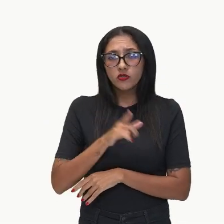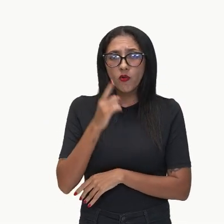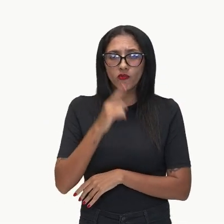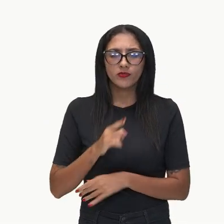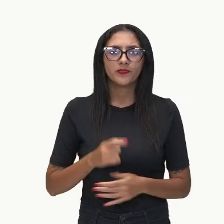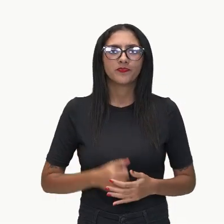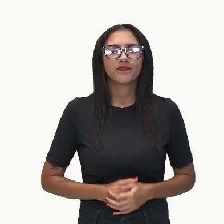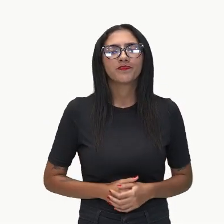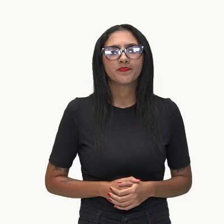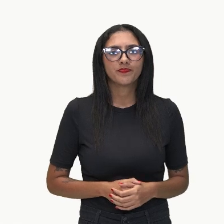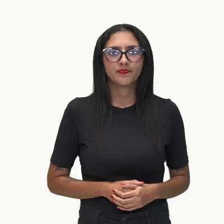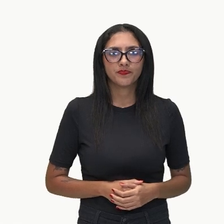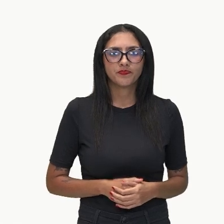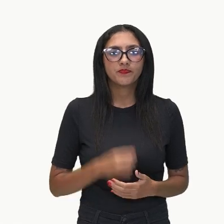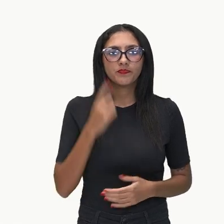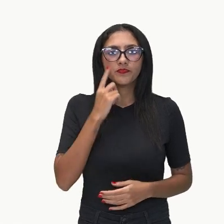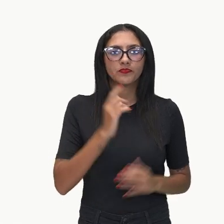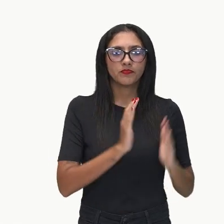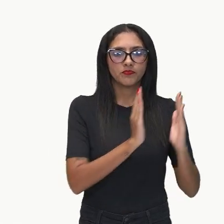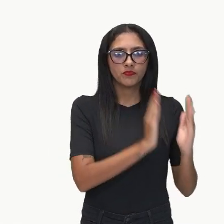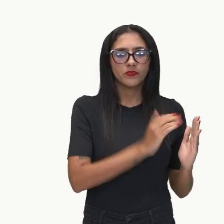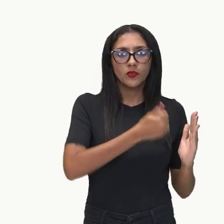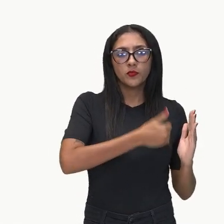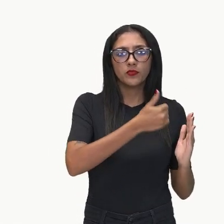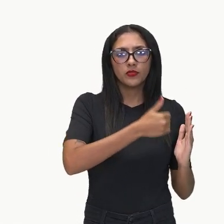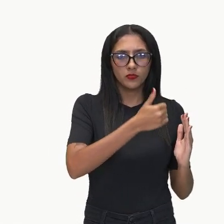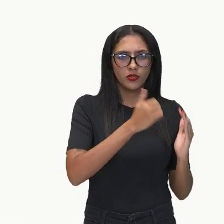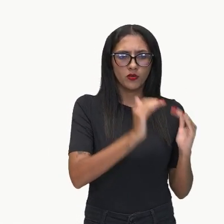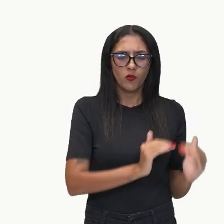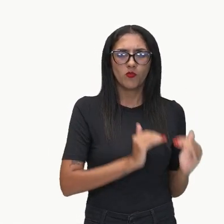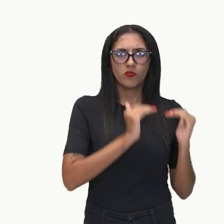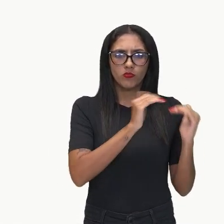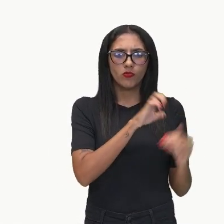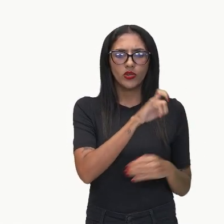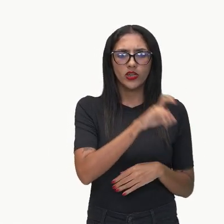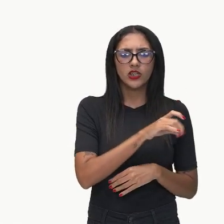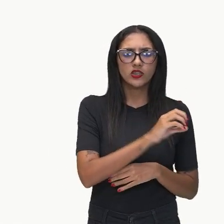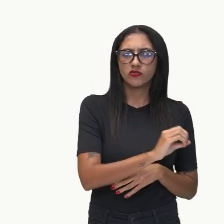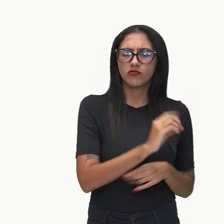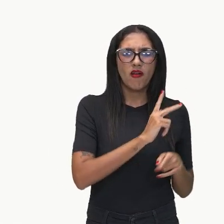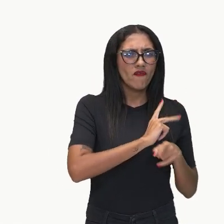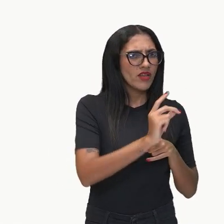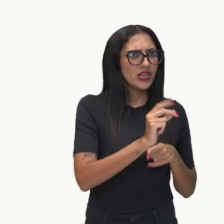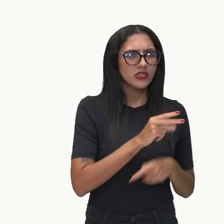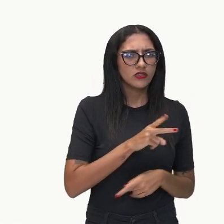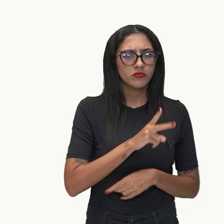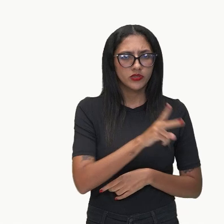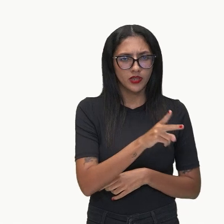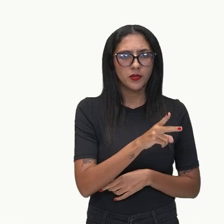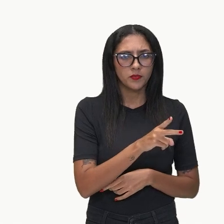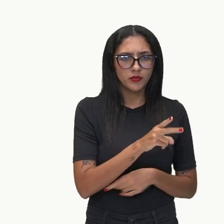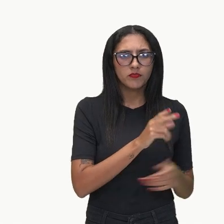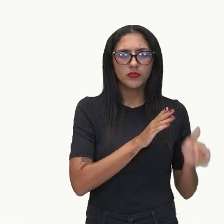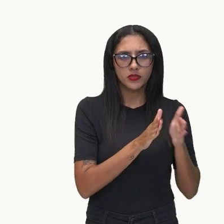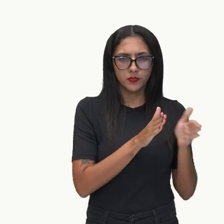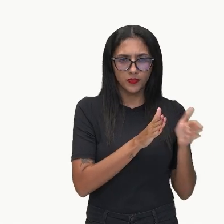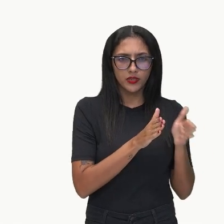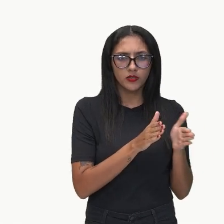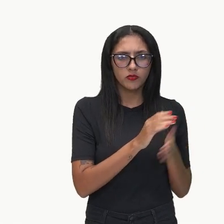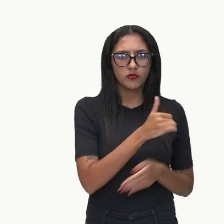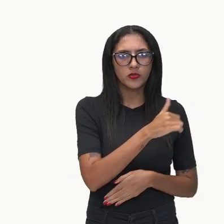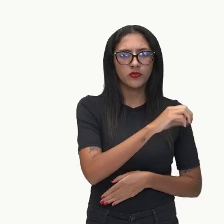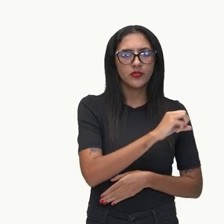lembrar, nós tivemos a supremacia do eixo de 1939 a